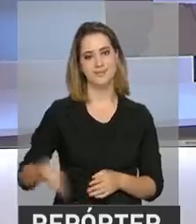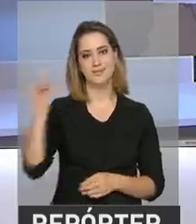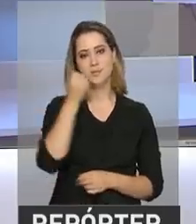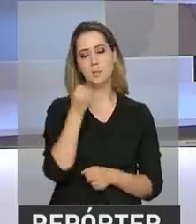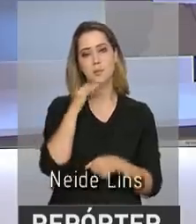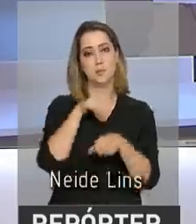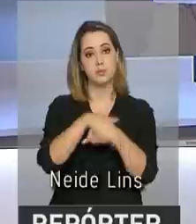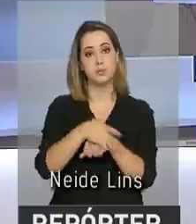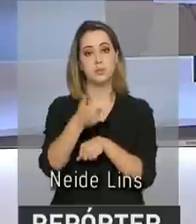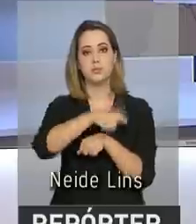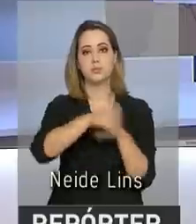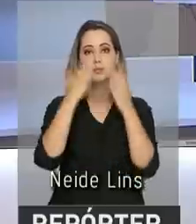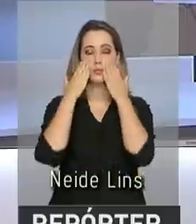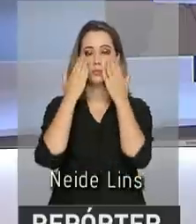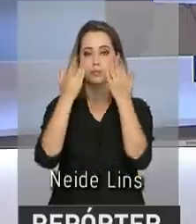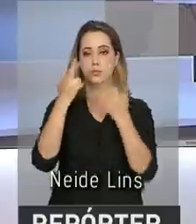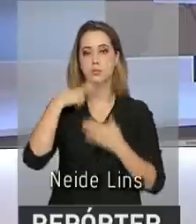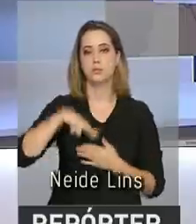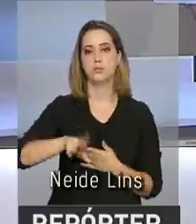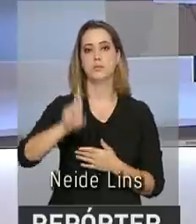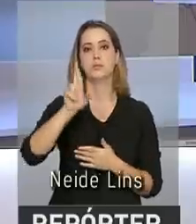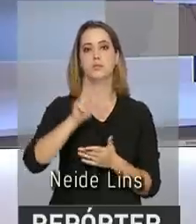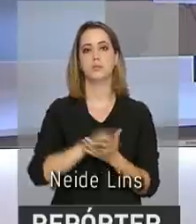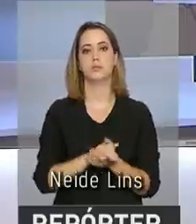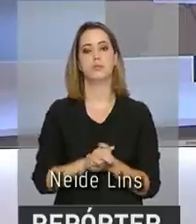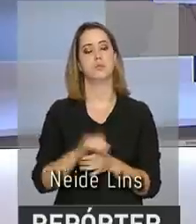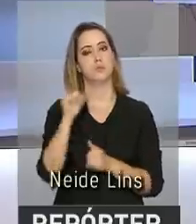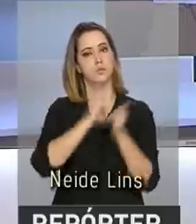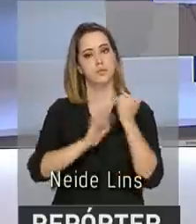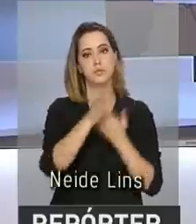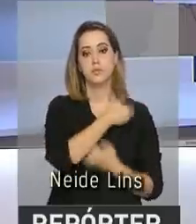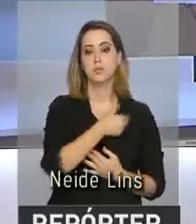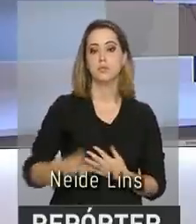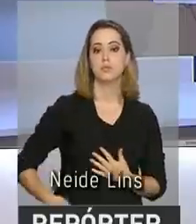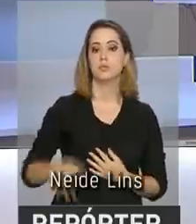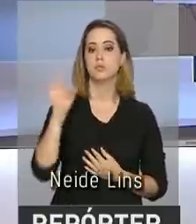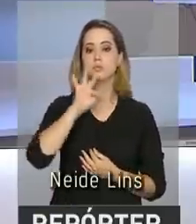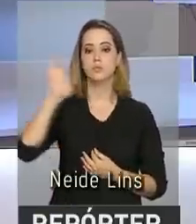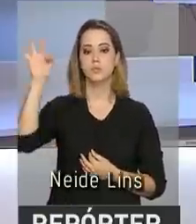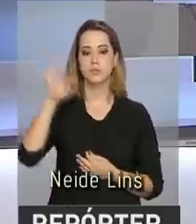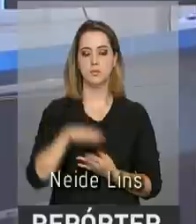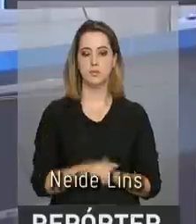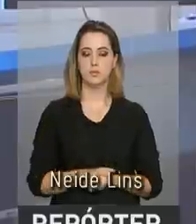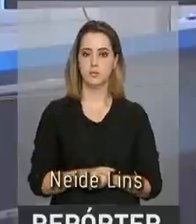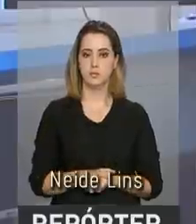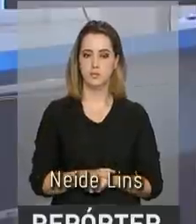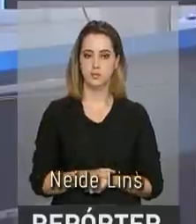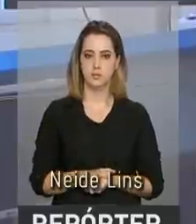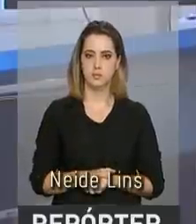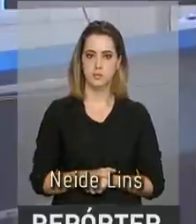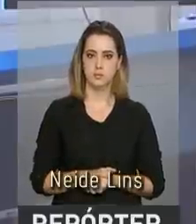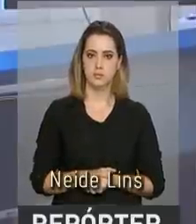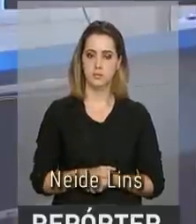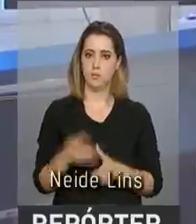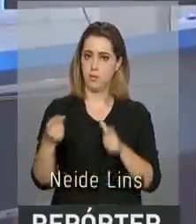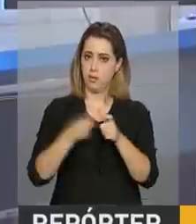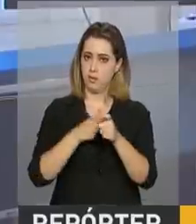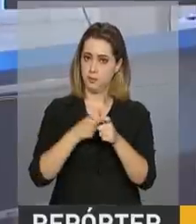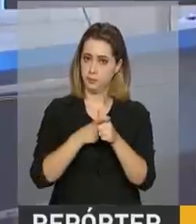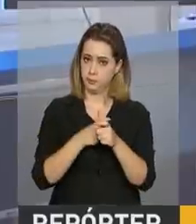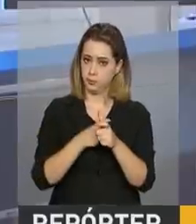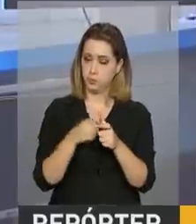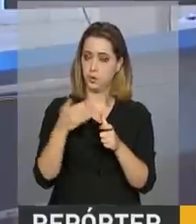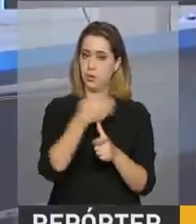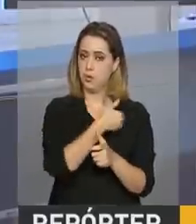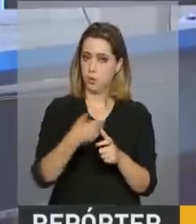Olá, boa noite. No ar, mais uma edição do Repórter NBR com as notícias do governo federal. O déficit primário